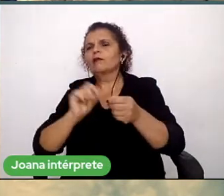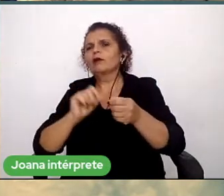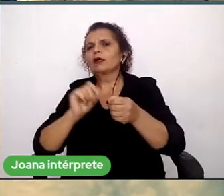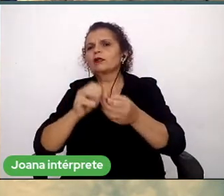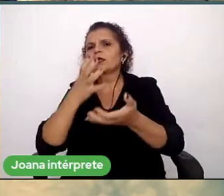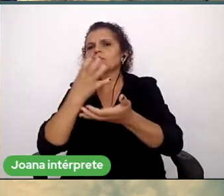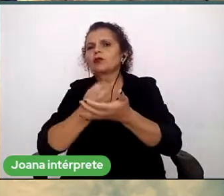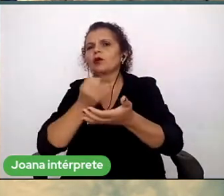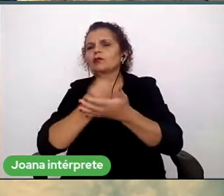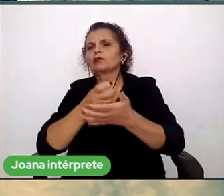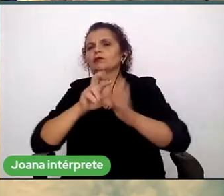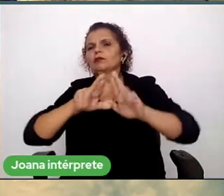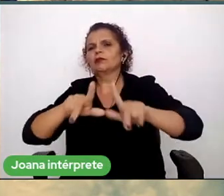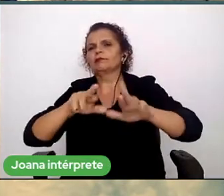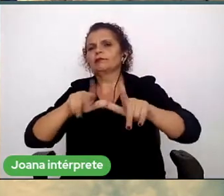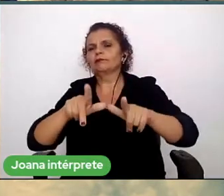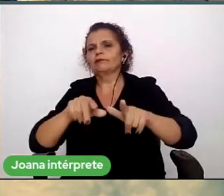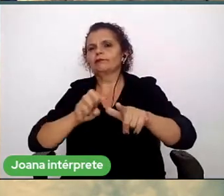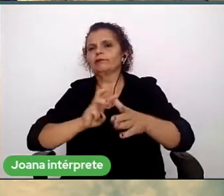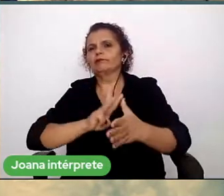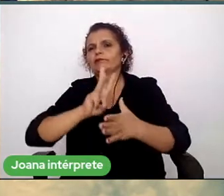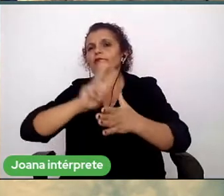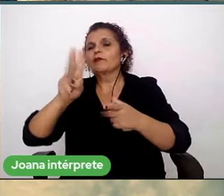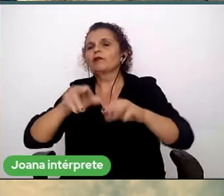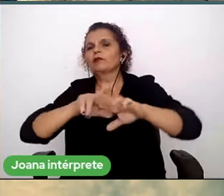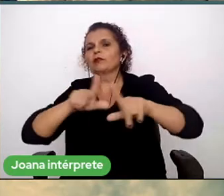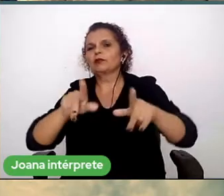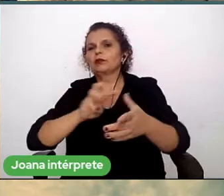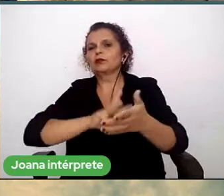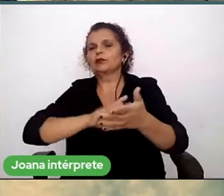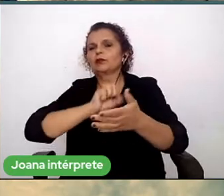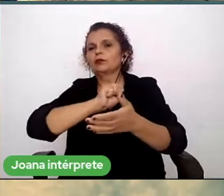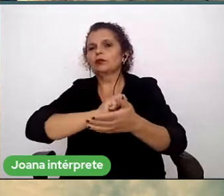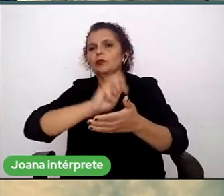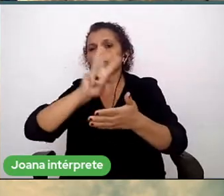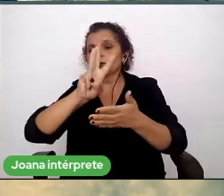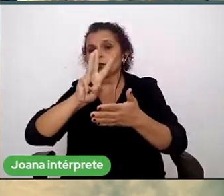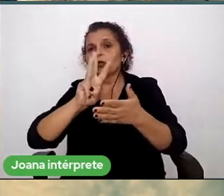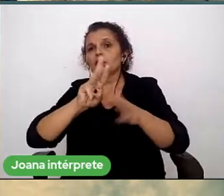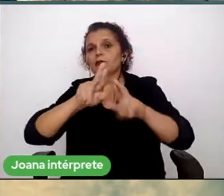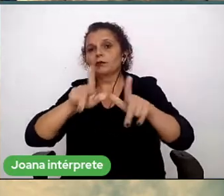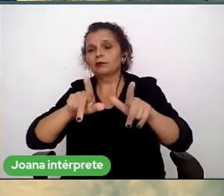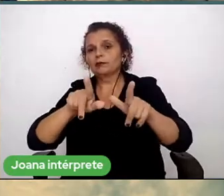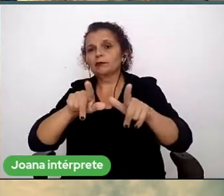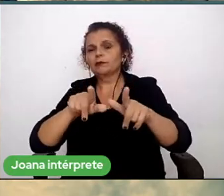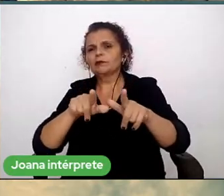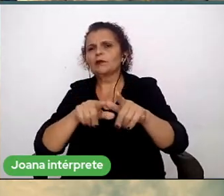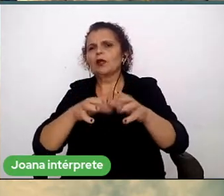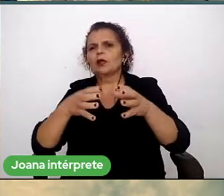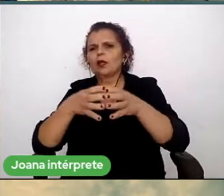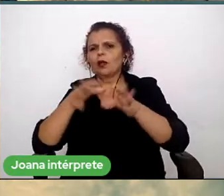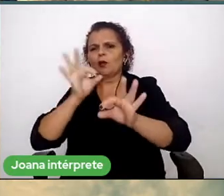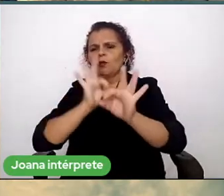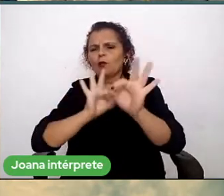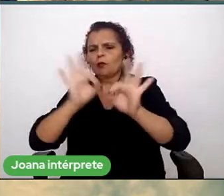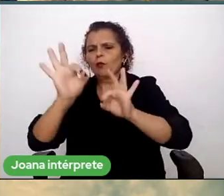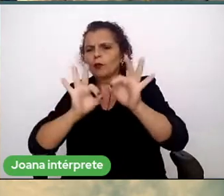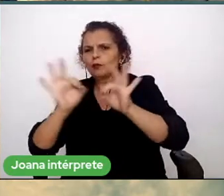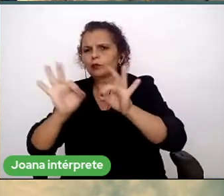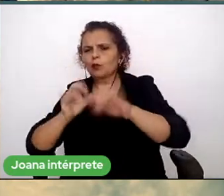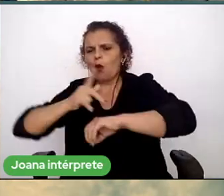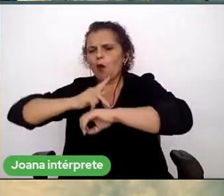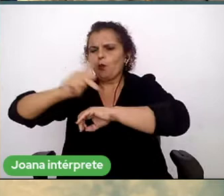software diferente a gente começa a ver seguia em todos os pontos que a gente faz dentro de um projeto dentro de um engajamento